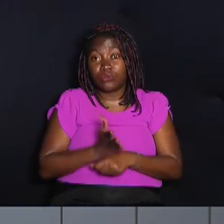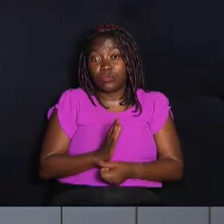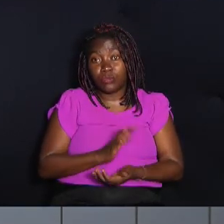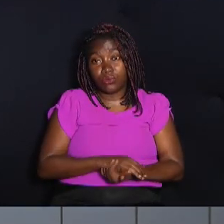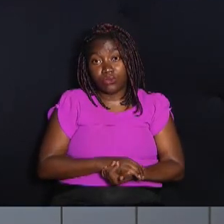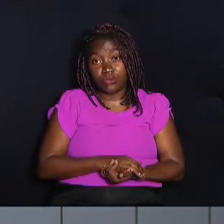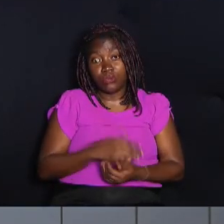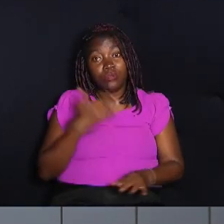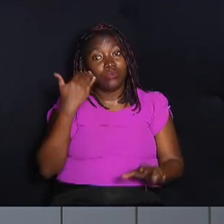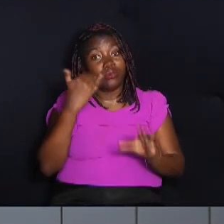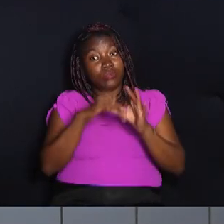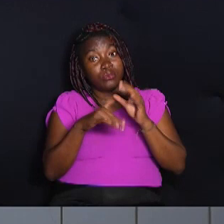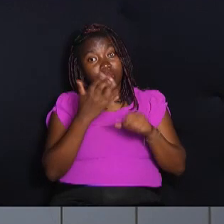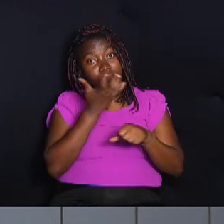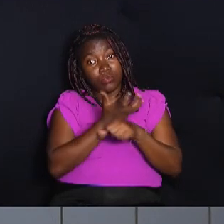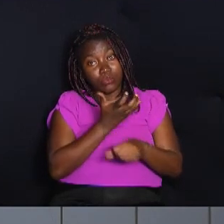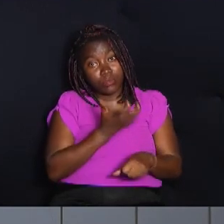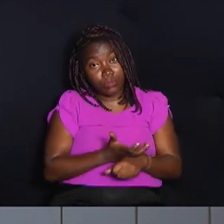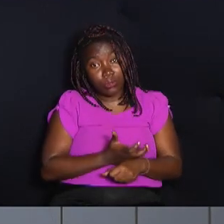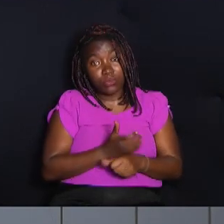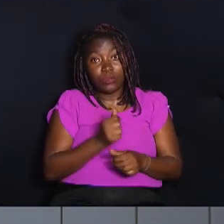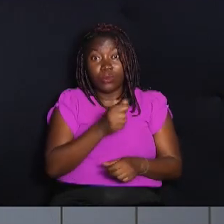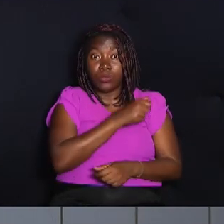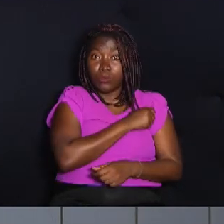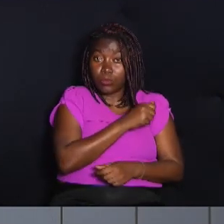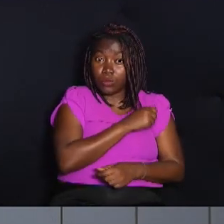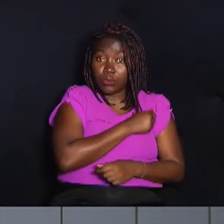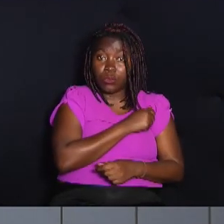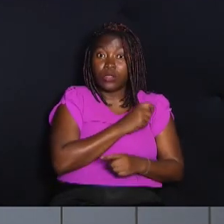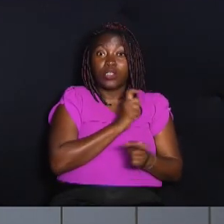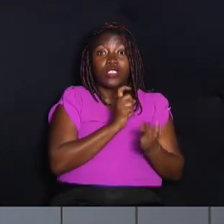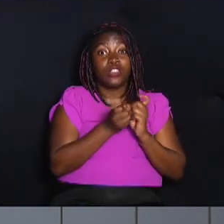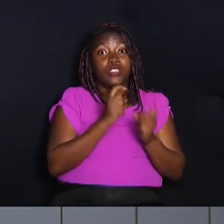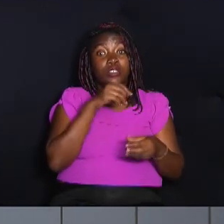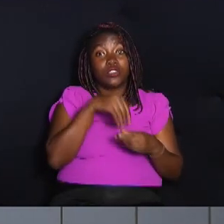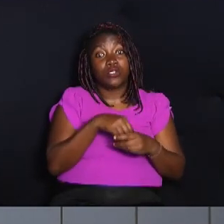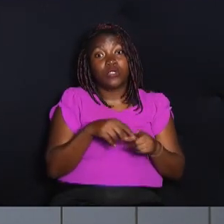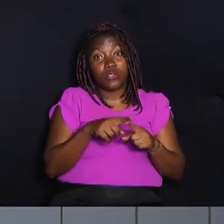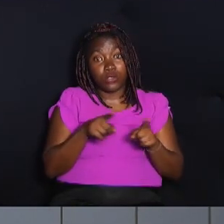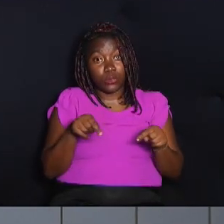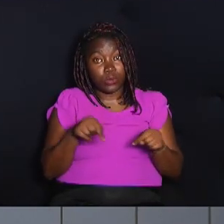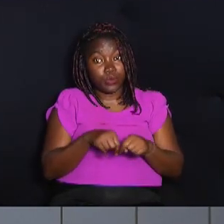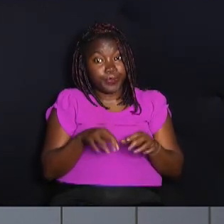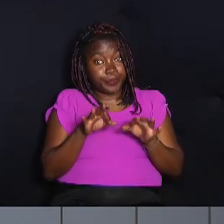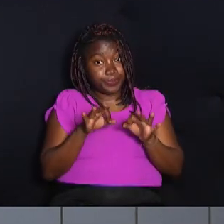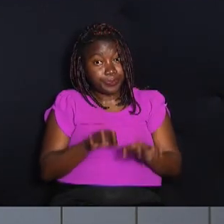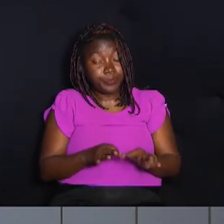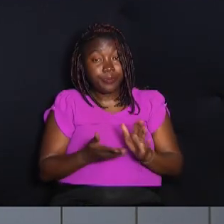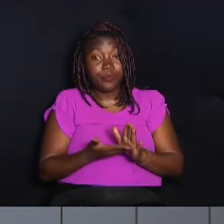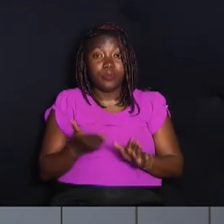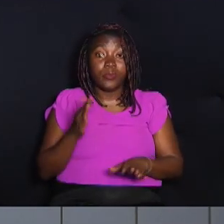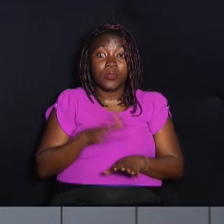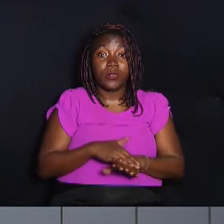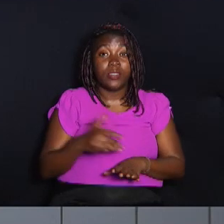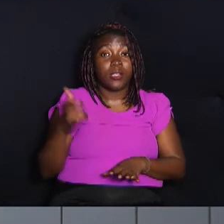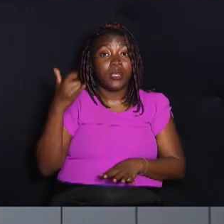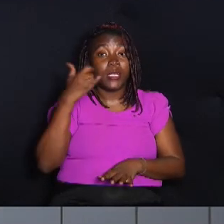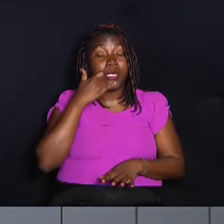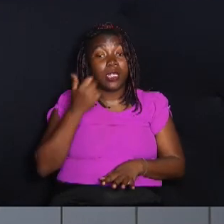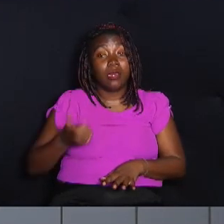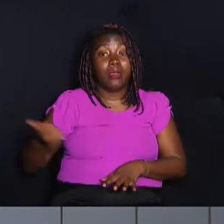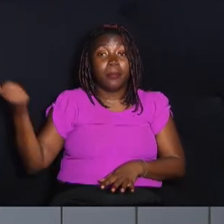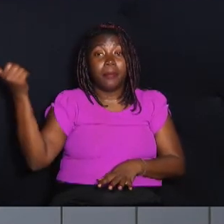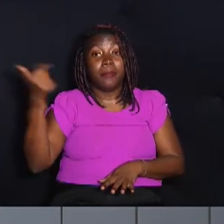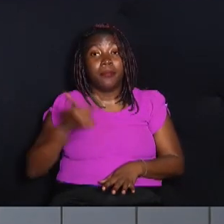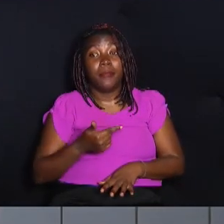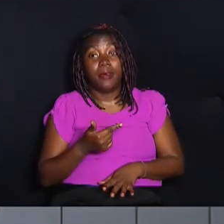encaminhar uma matéria para os alunos e discutir na sala, tá certo? Através do celular, do que a gente